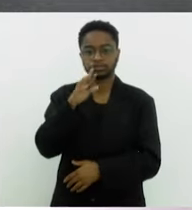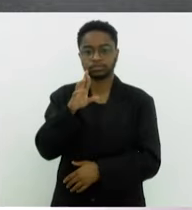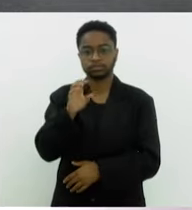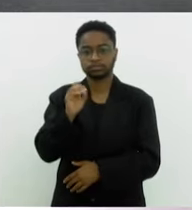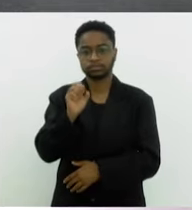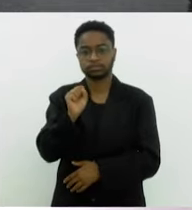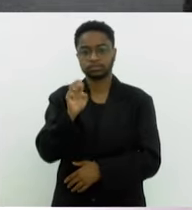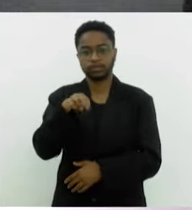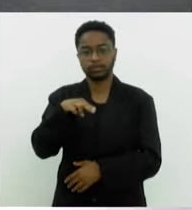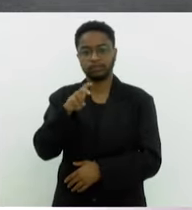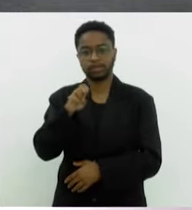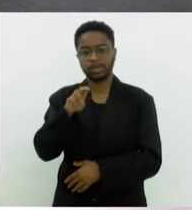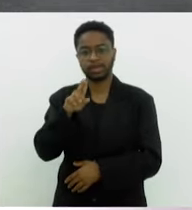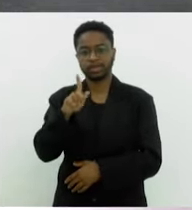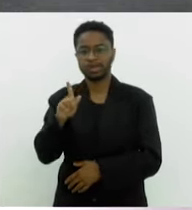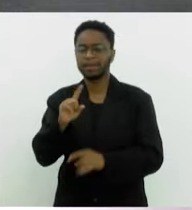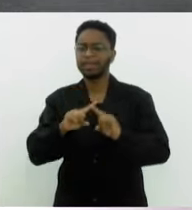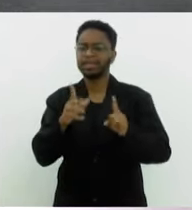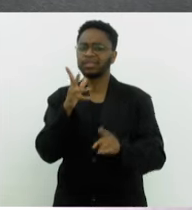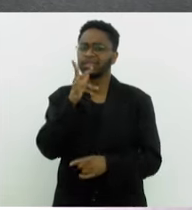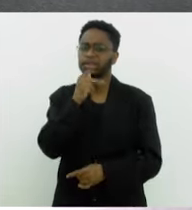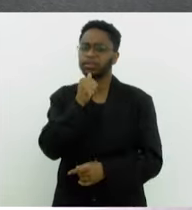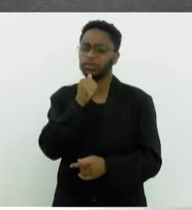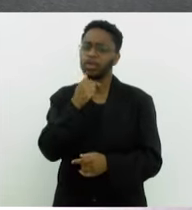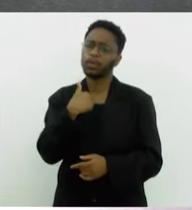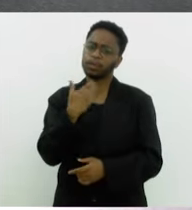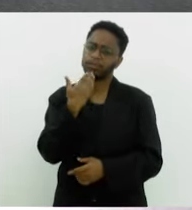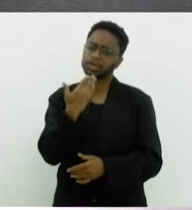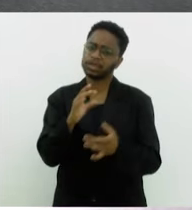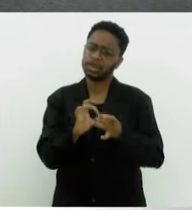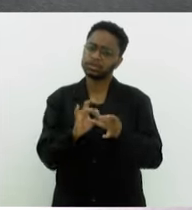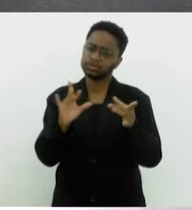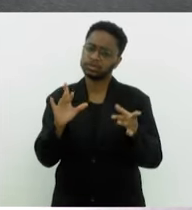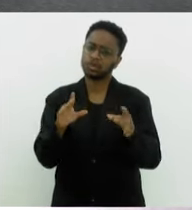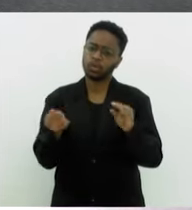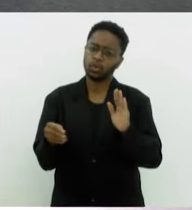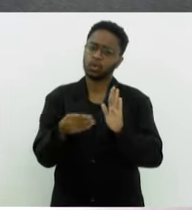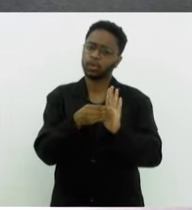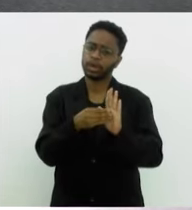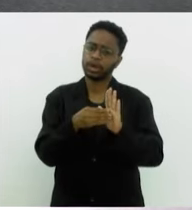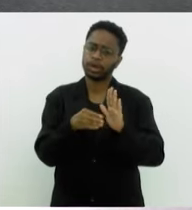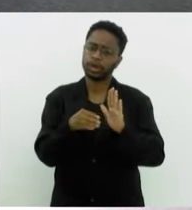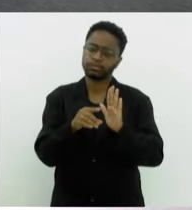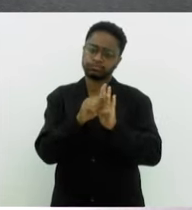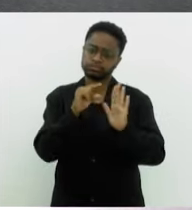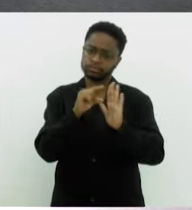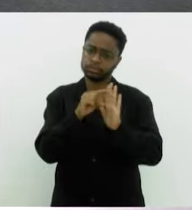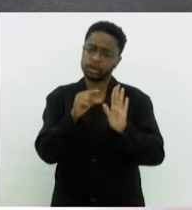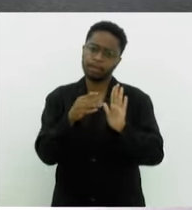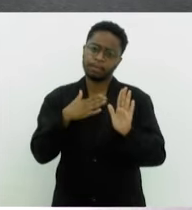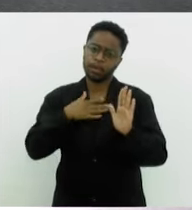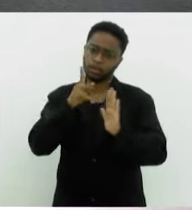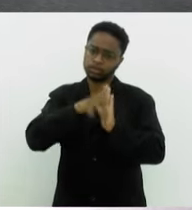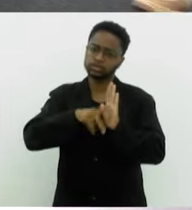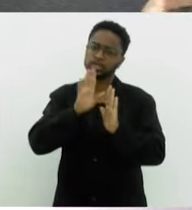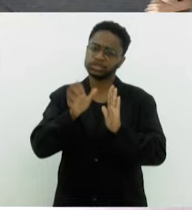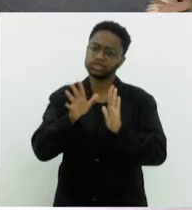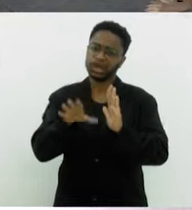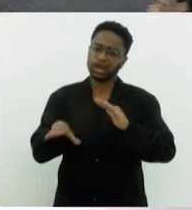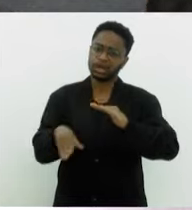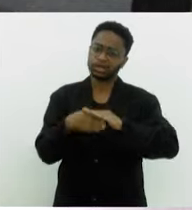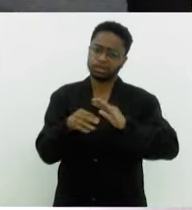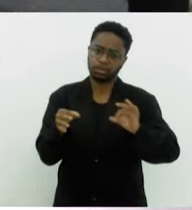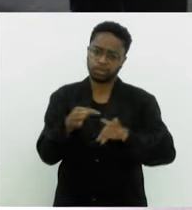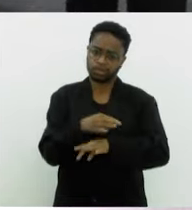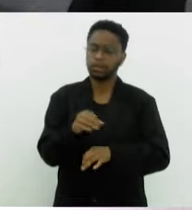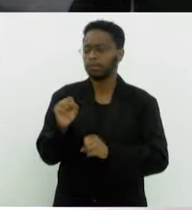minha demorou para entrar. Eu pedi autorização para Vossa Excelência para eu poder entrar com a emenda. É um projeto meu que já foi até emendado também. Pode